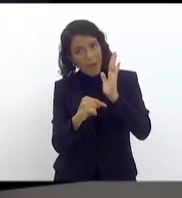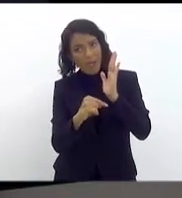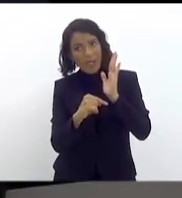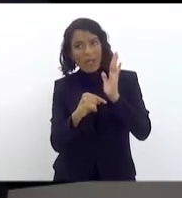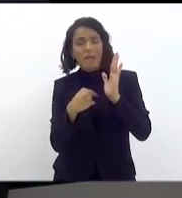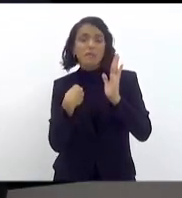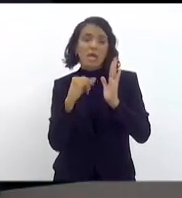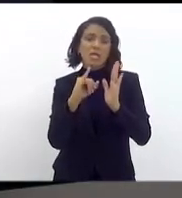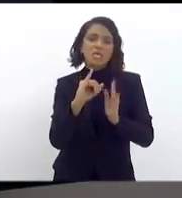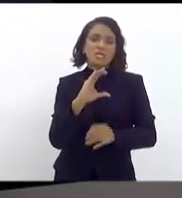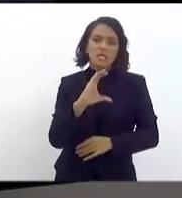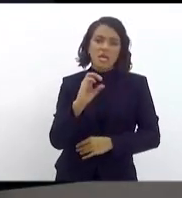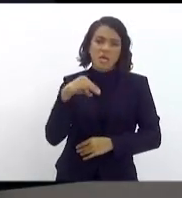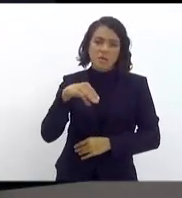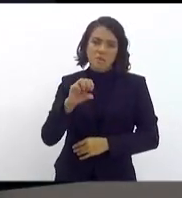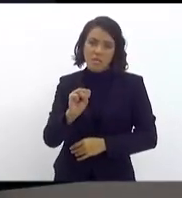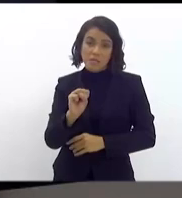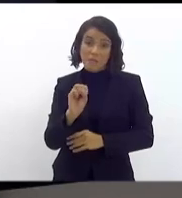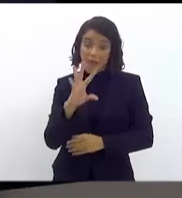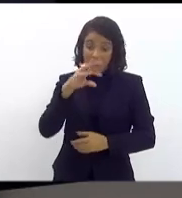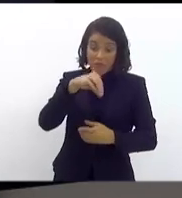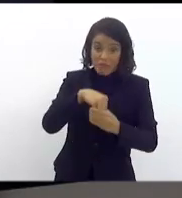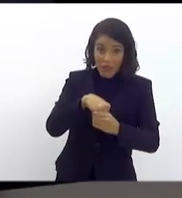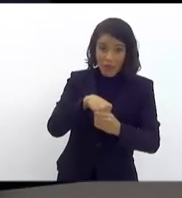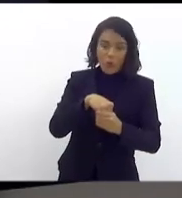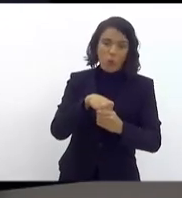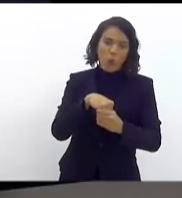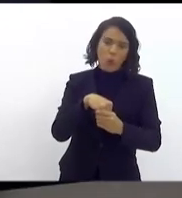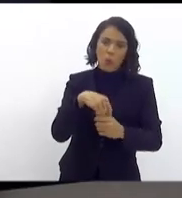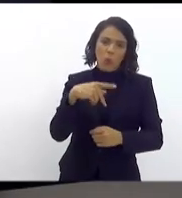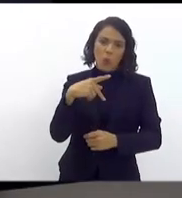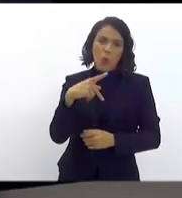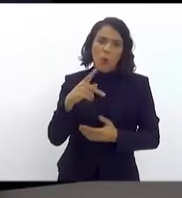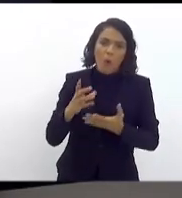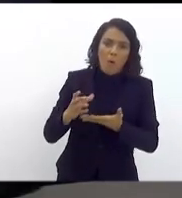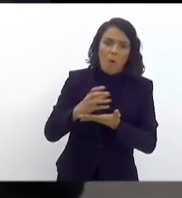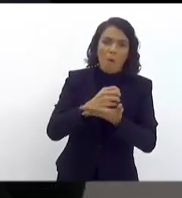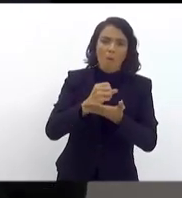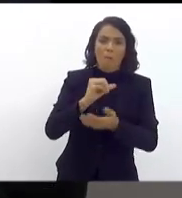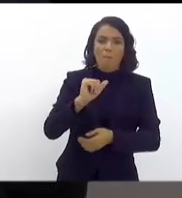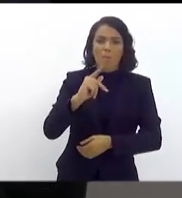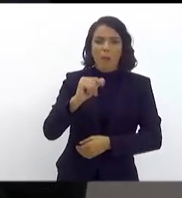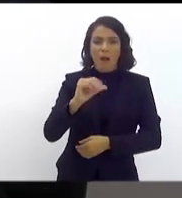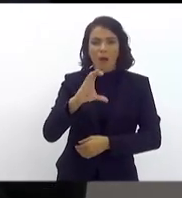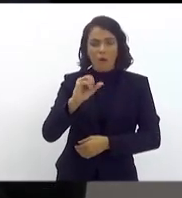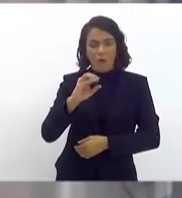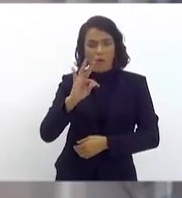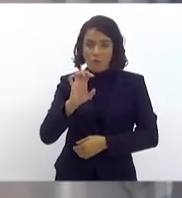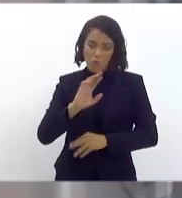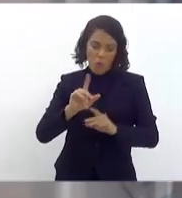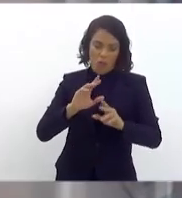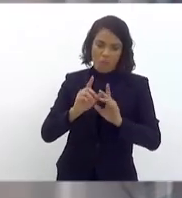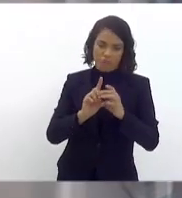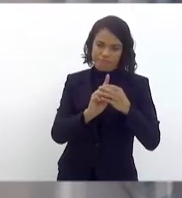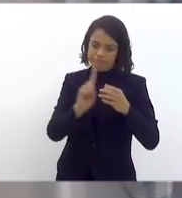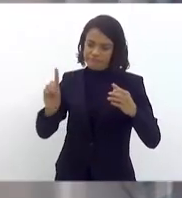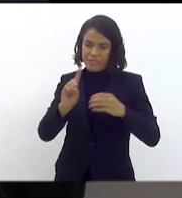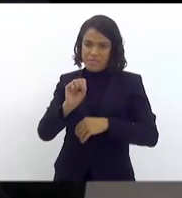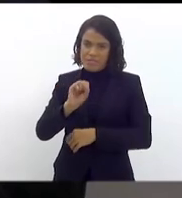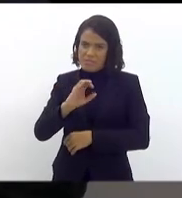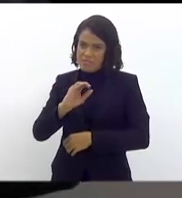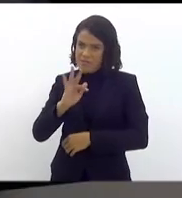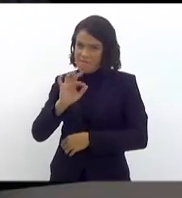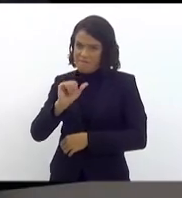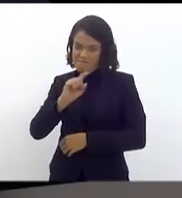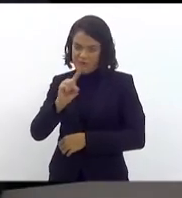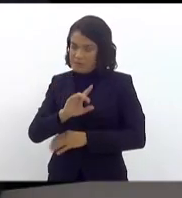Tem lá o ICMS. Agora, o que está dentro do pacote, os serviços que estão lá dentro não são com a Cefaz. E uma obra de arte? Uma obra